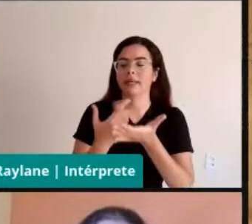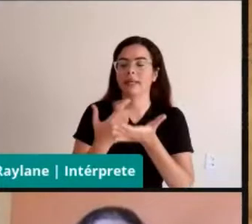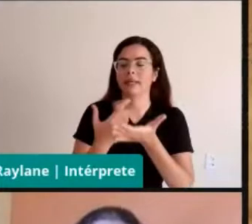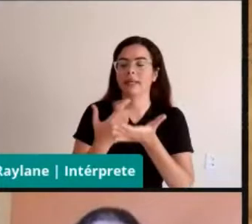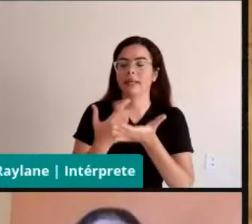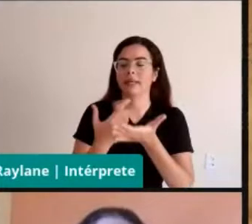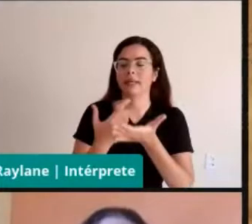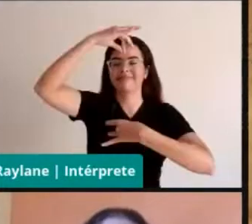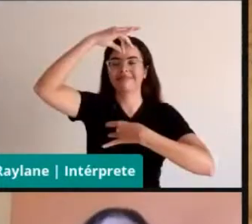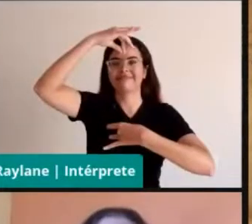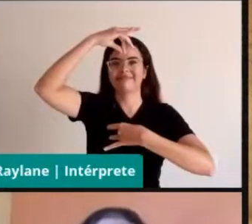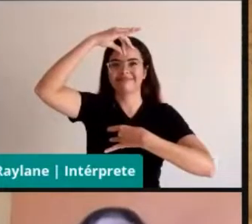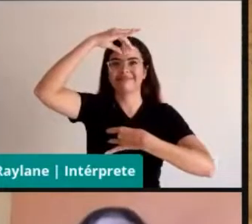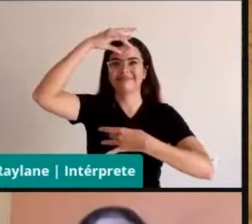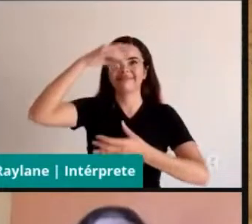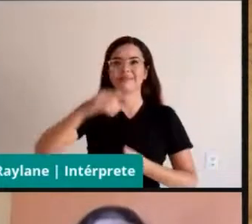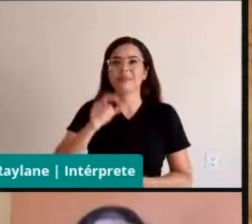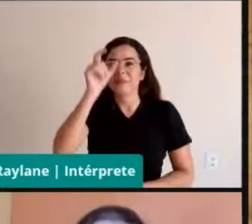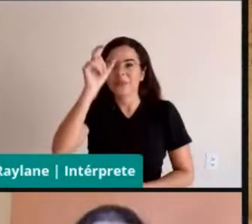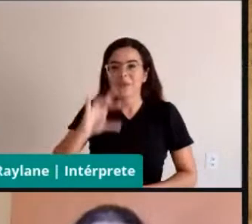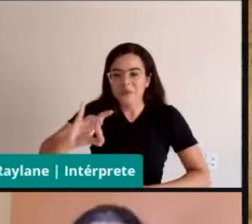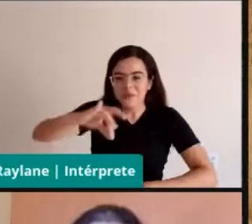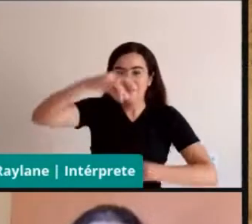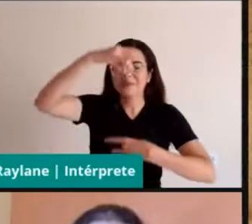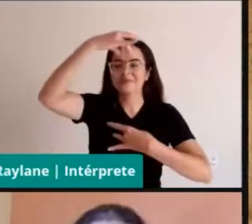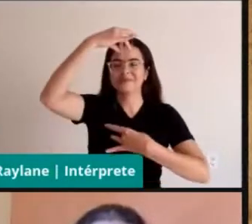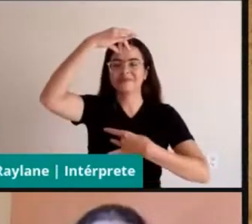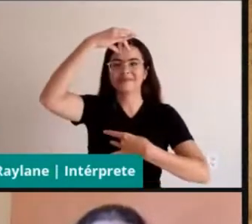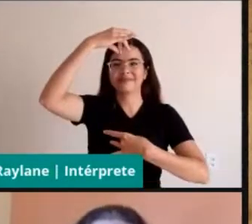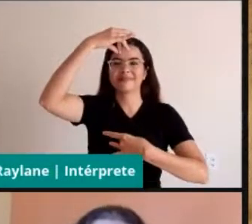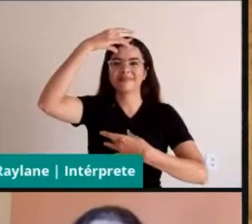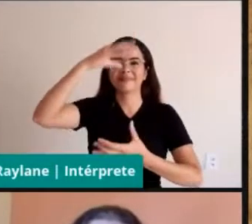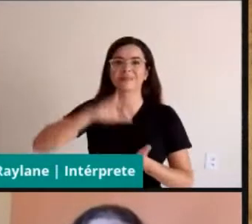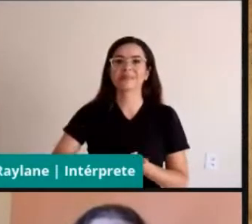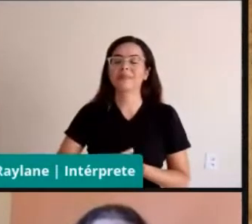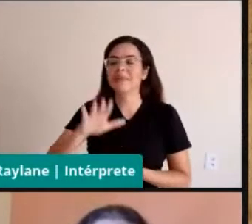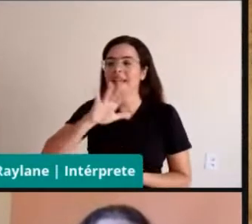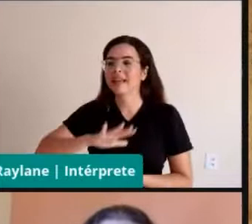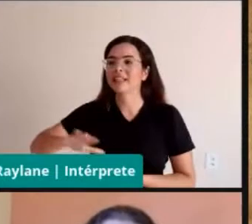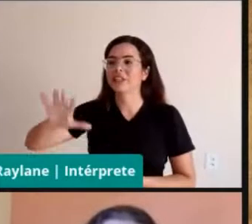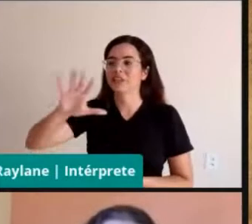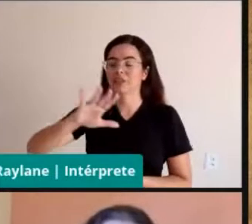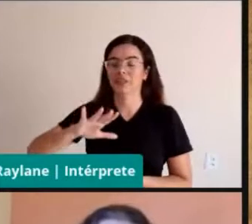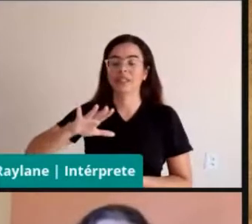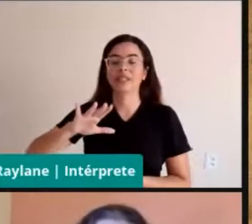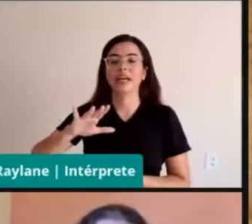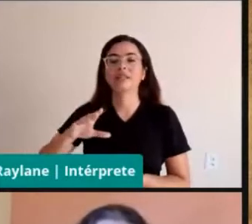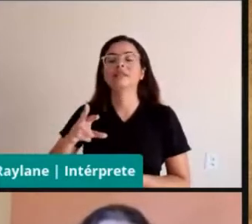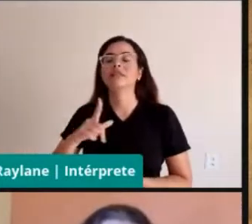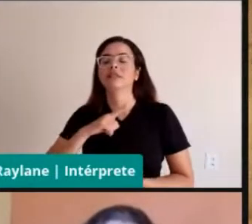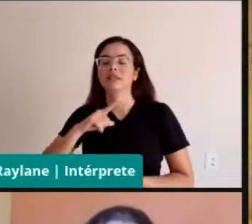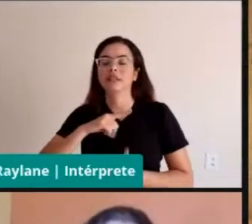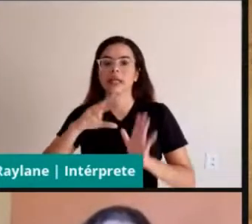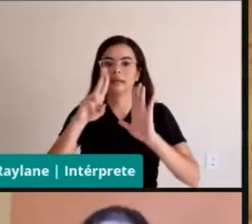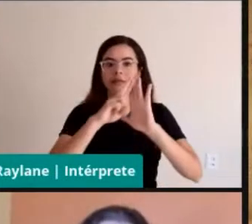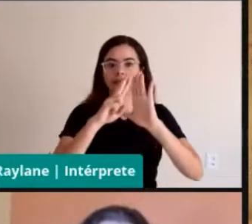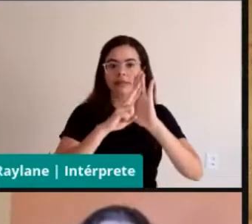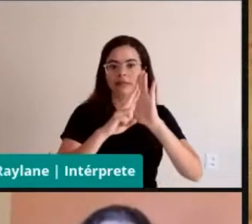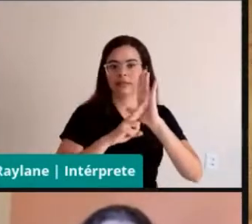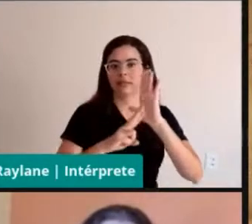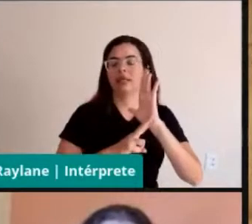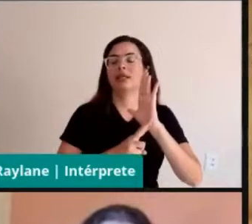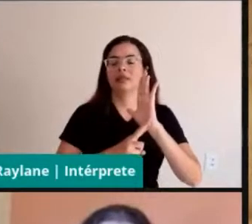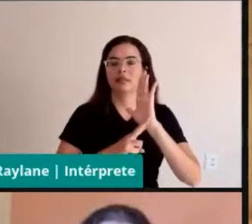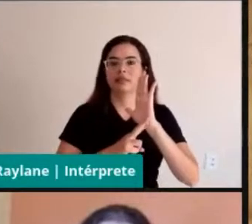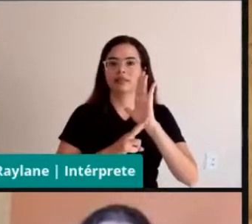essa narrativa, o cenário dela, vai ser de acordo com o sistema de regras adotados. Aqui embaixo, vocês podem